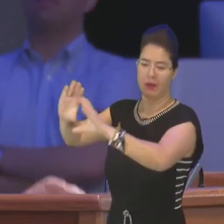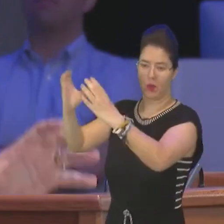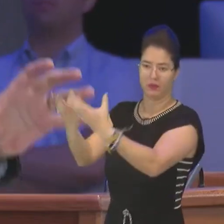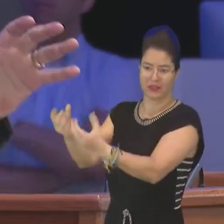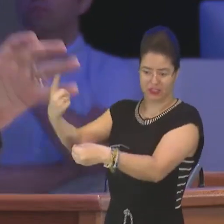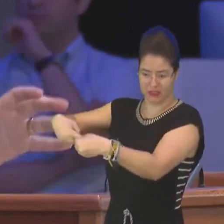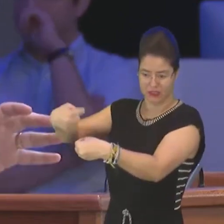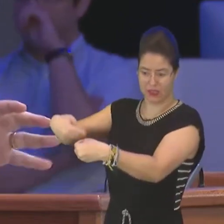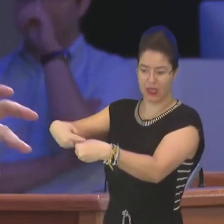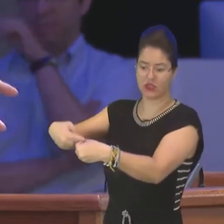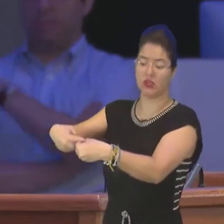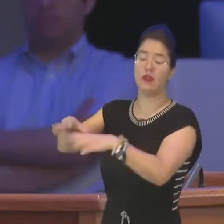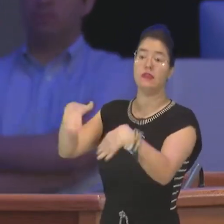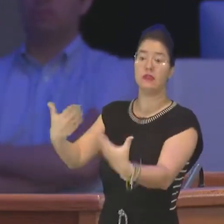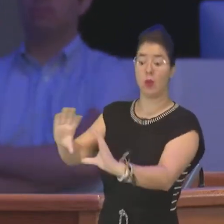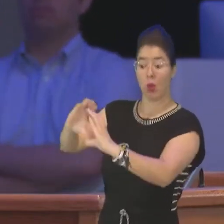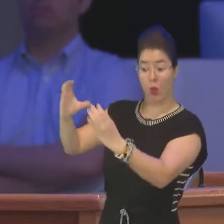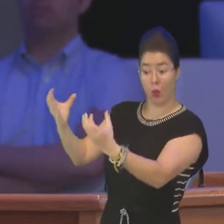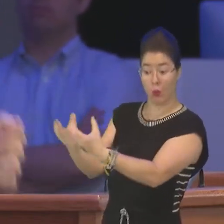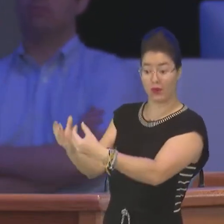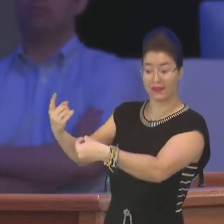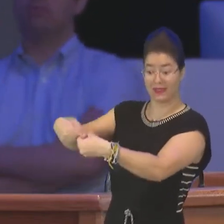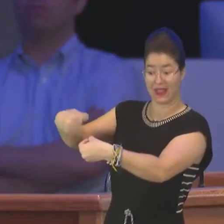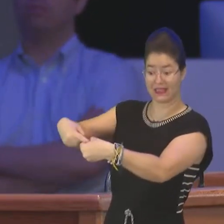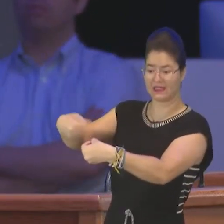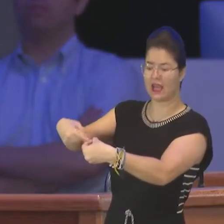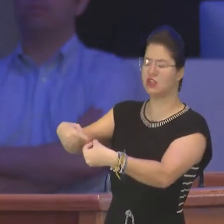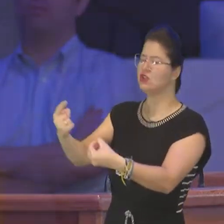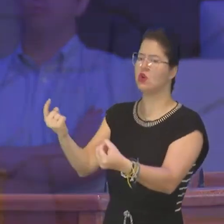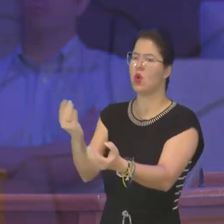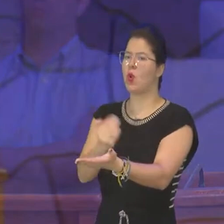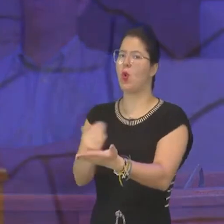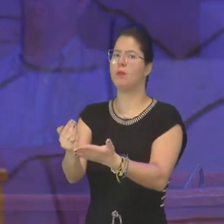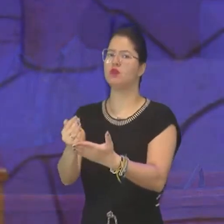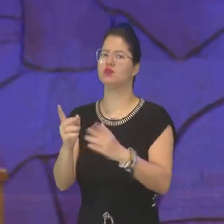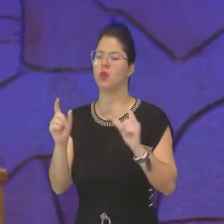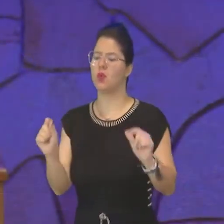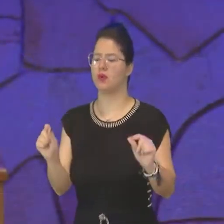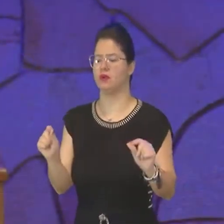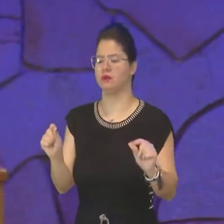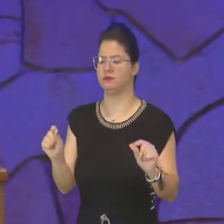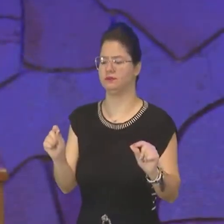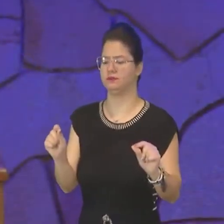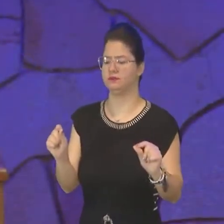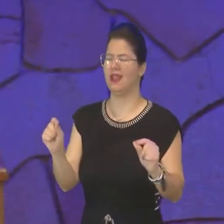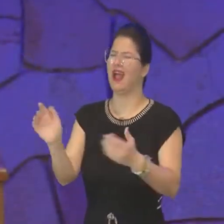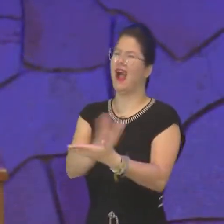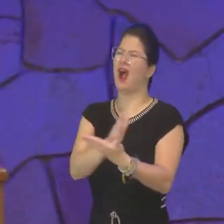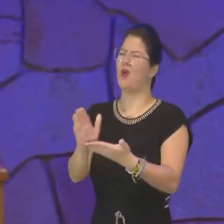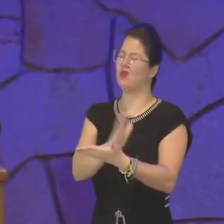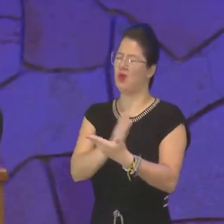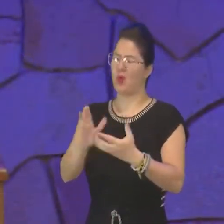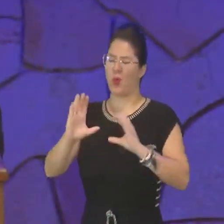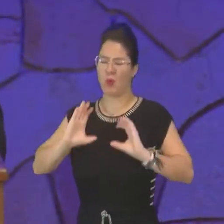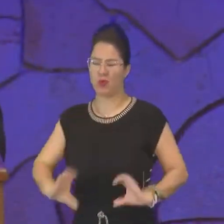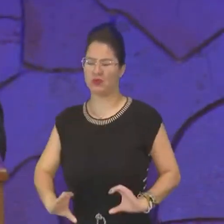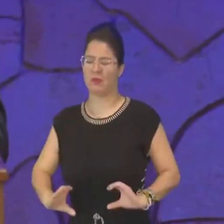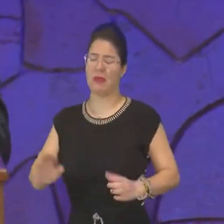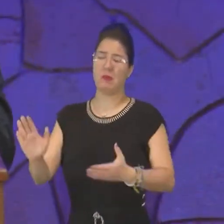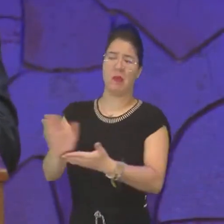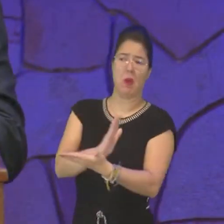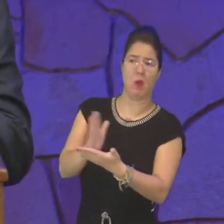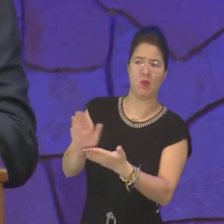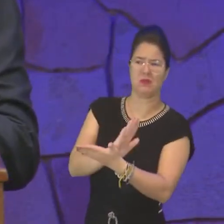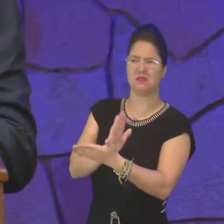E esta comunidade então começou a apresentar alguns comportamentos, algumas